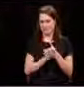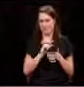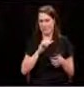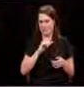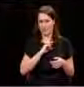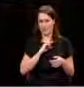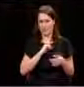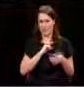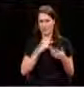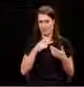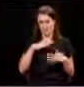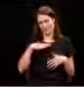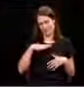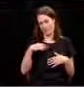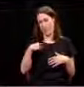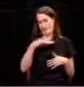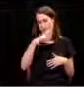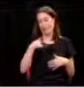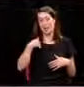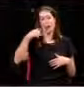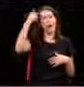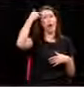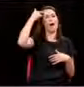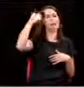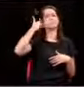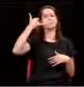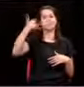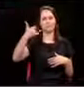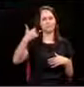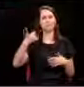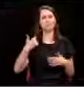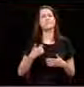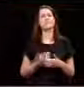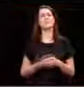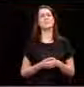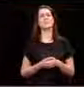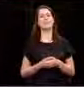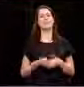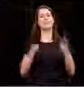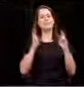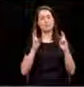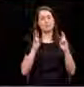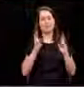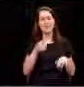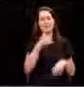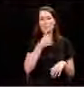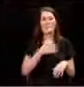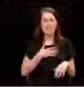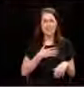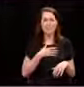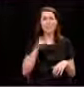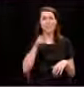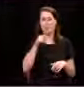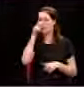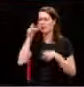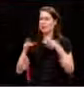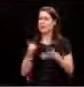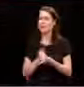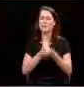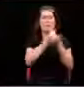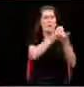telefonar para desejar ao Benfica e todos os seus apoiantes que apoiam